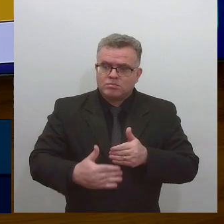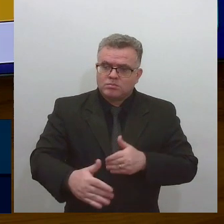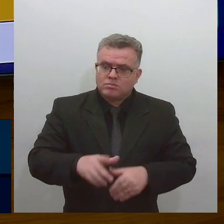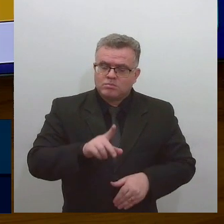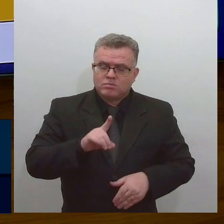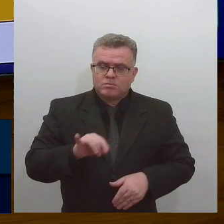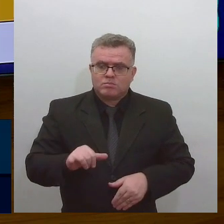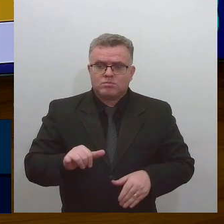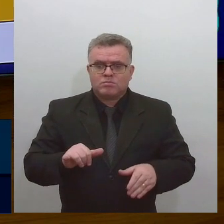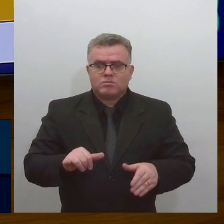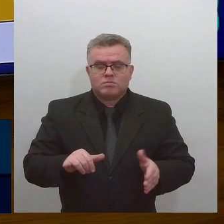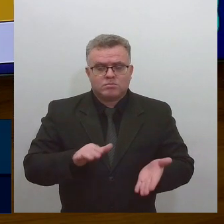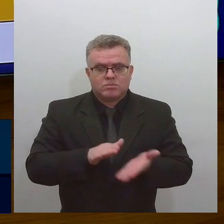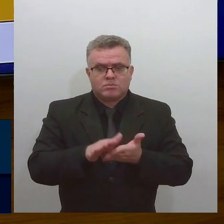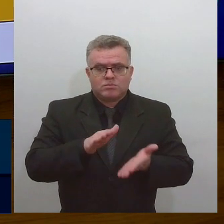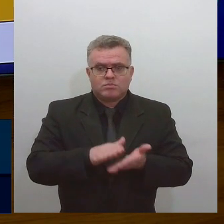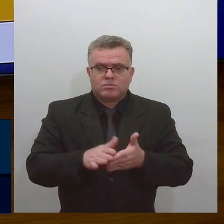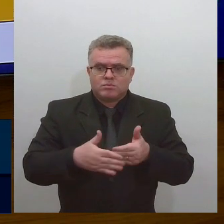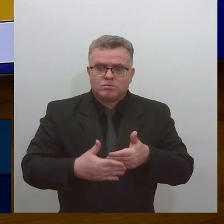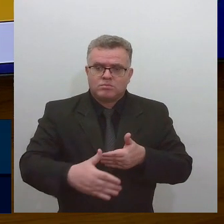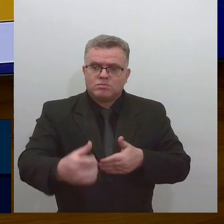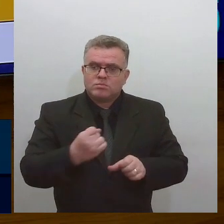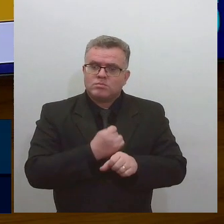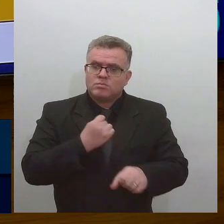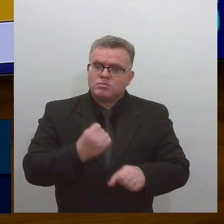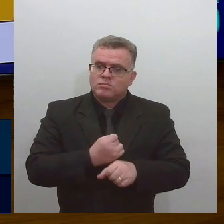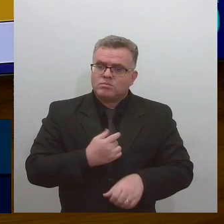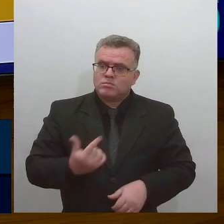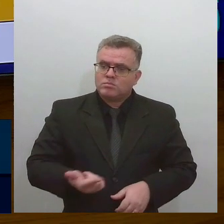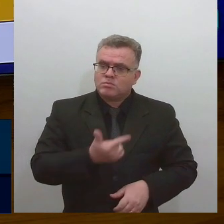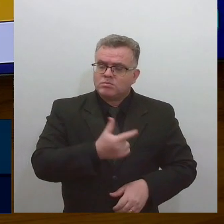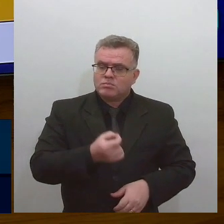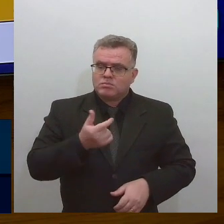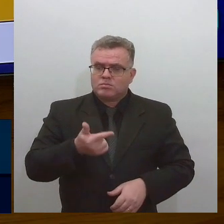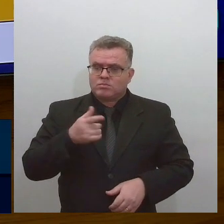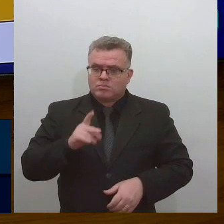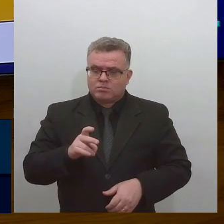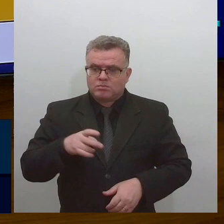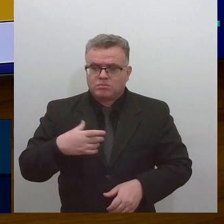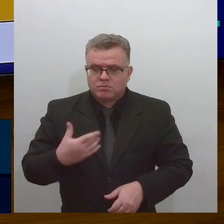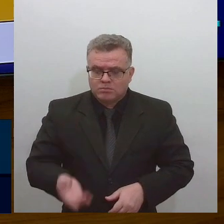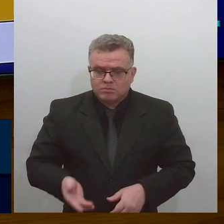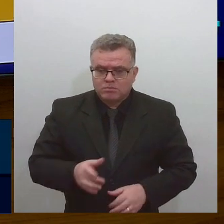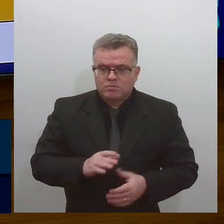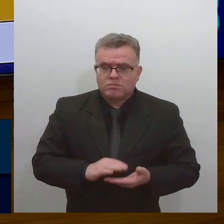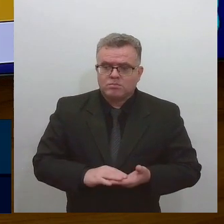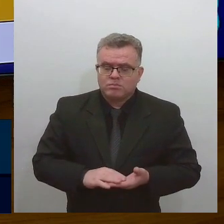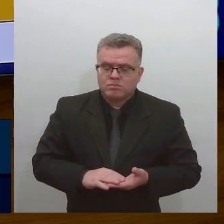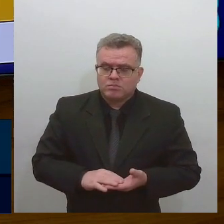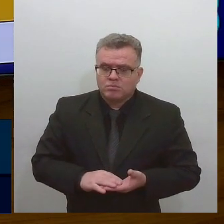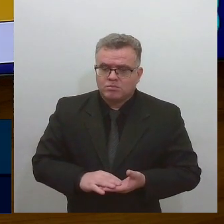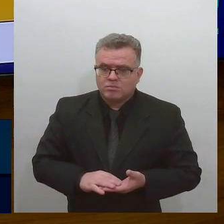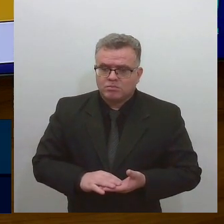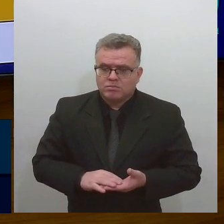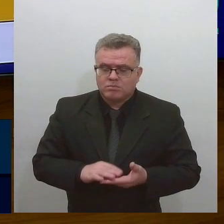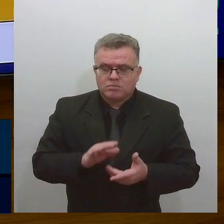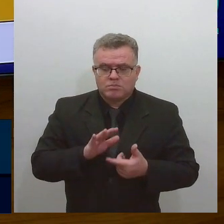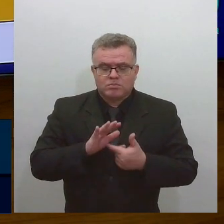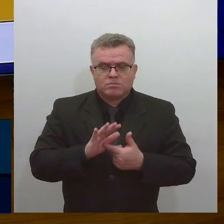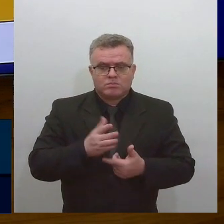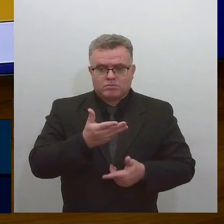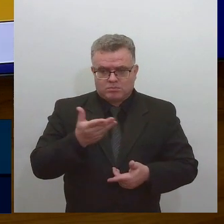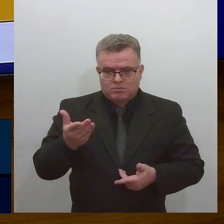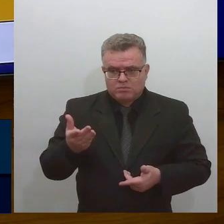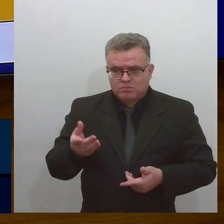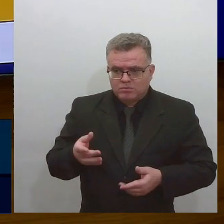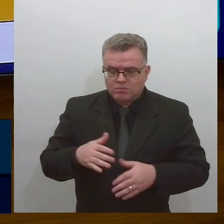em 2025 E aí nós temos eu queria parar um pouquinho aqui e e e e e relatar só o que